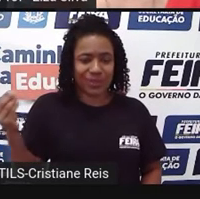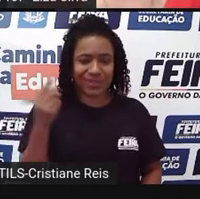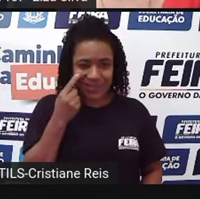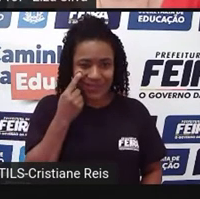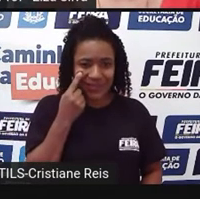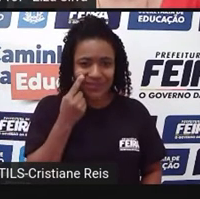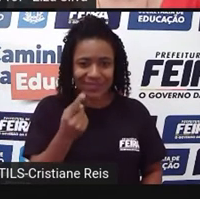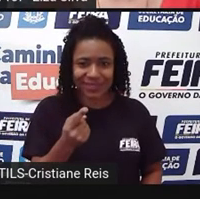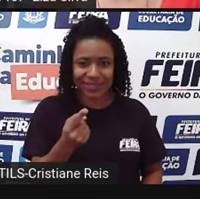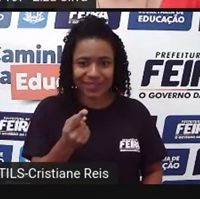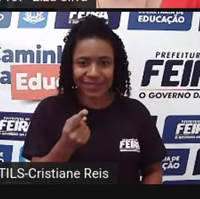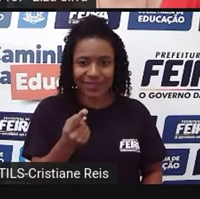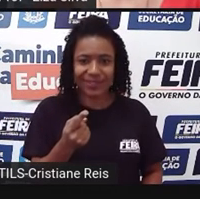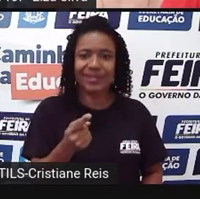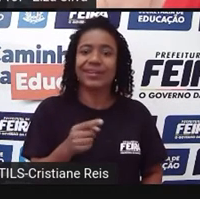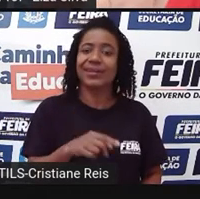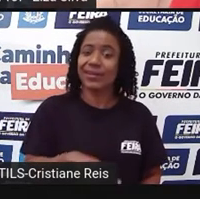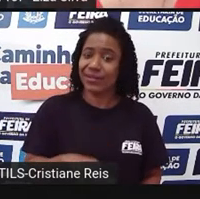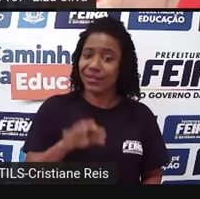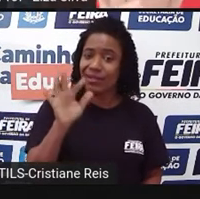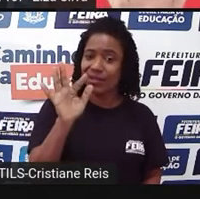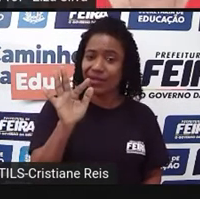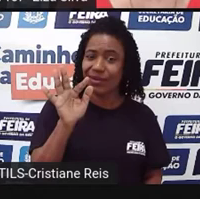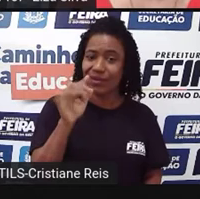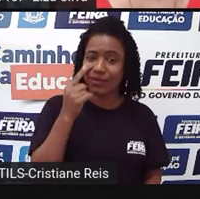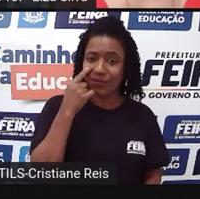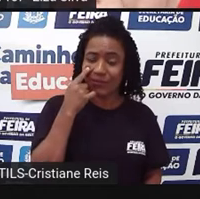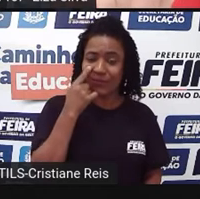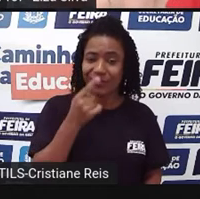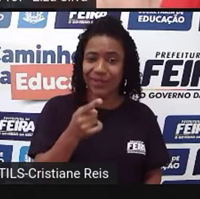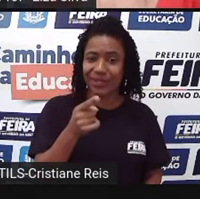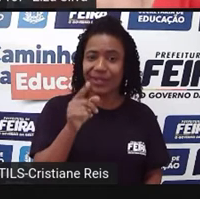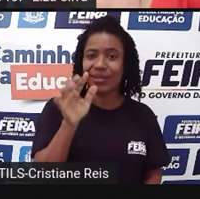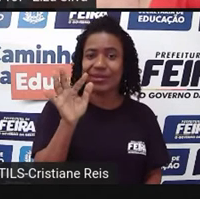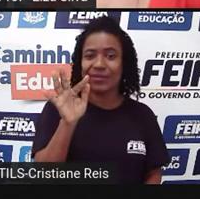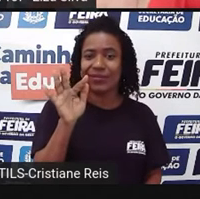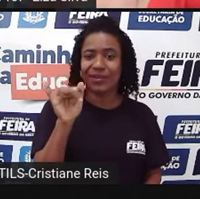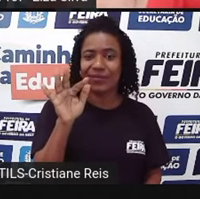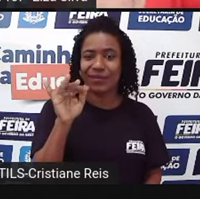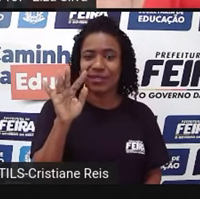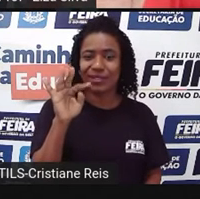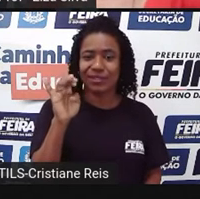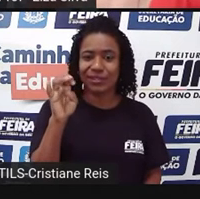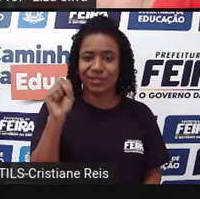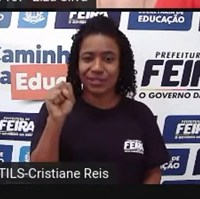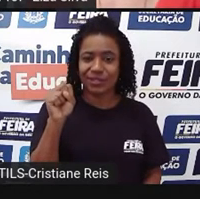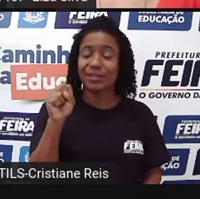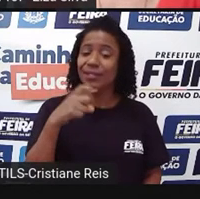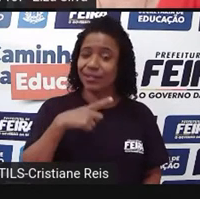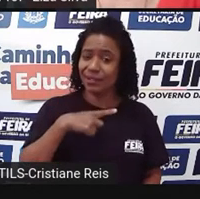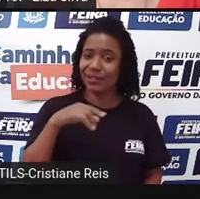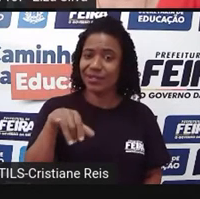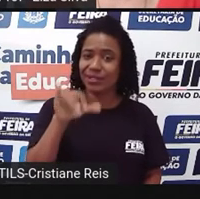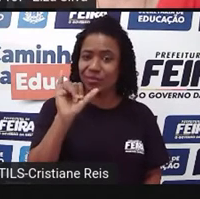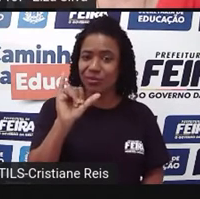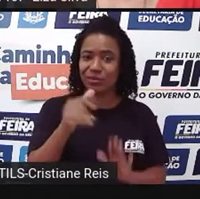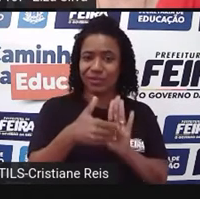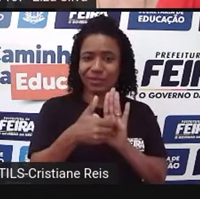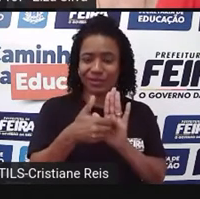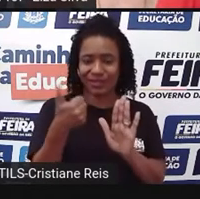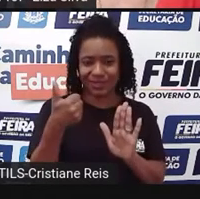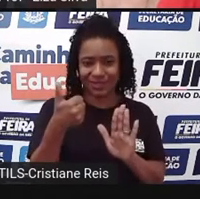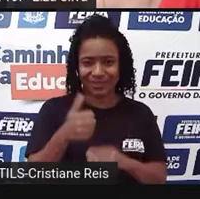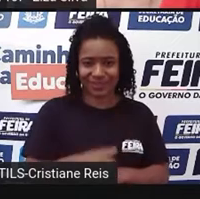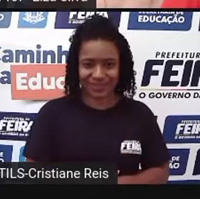termina com Y não é assim só que a gente tira o y coloca e a mesma coisa o número